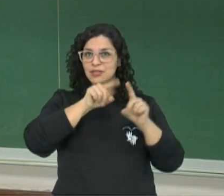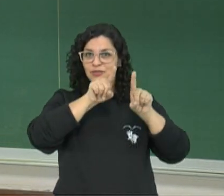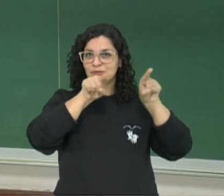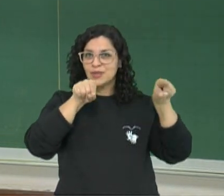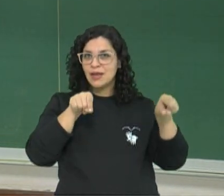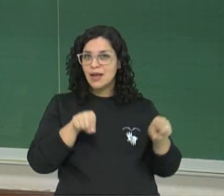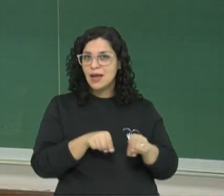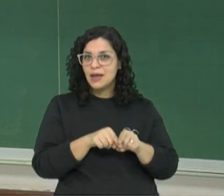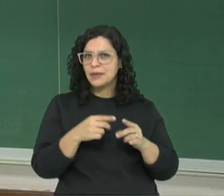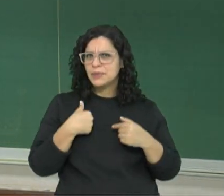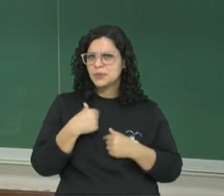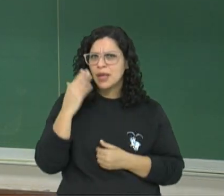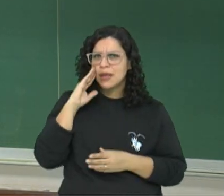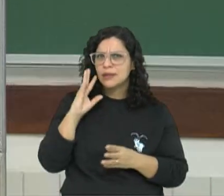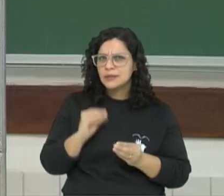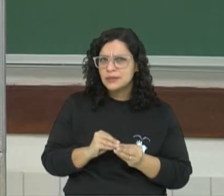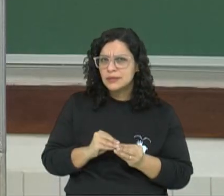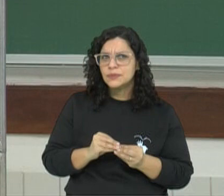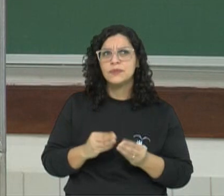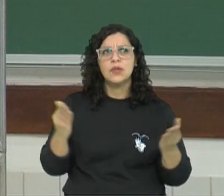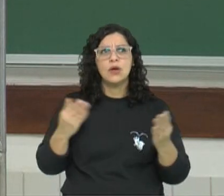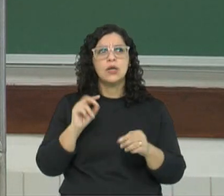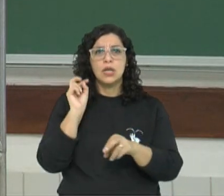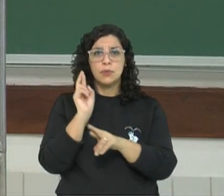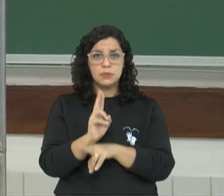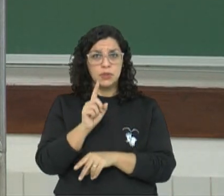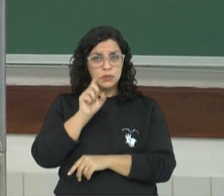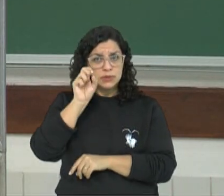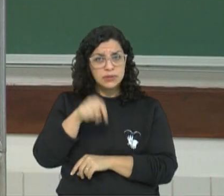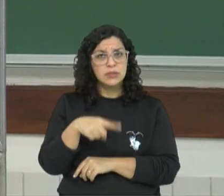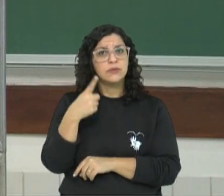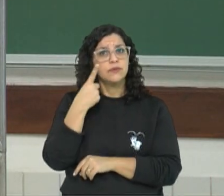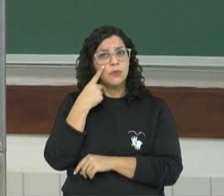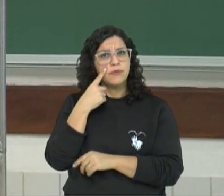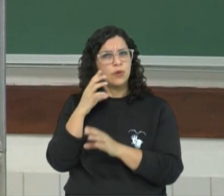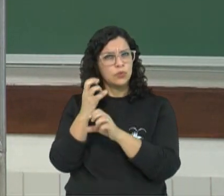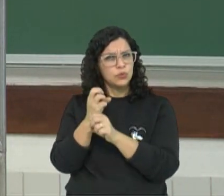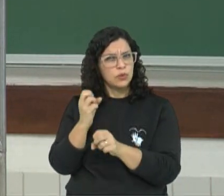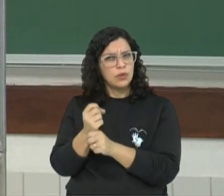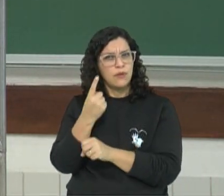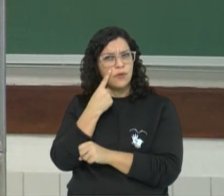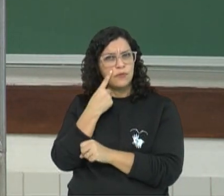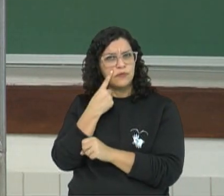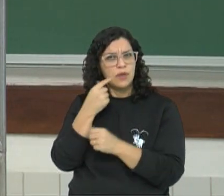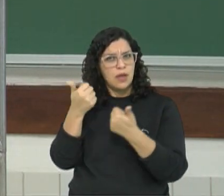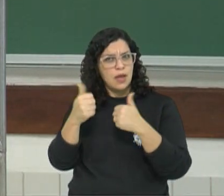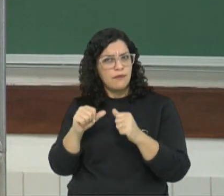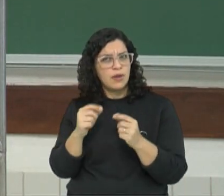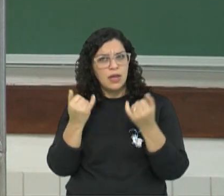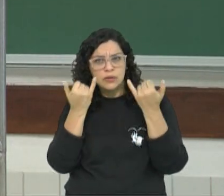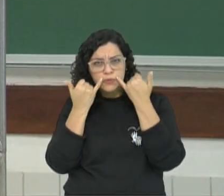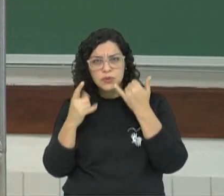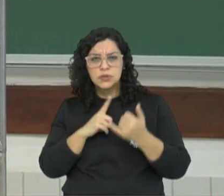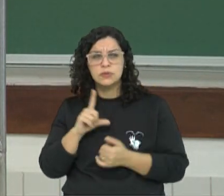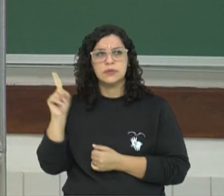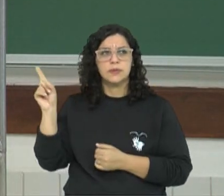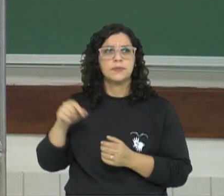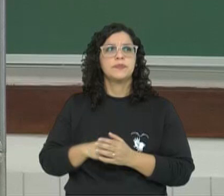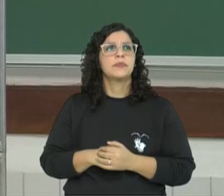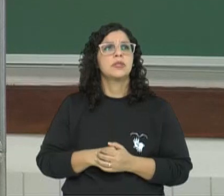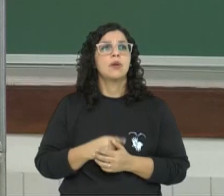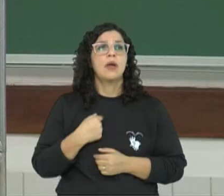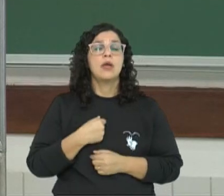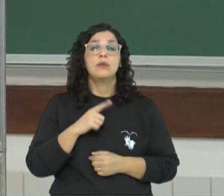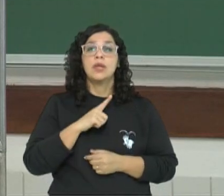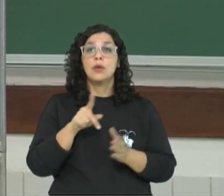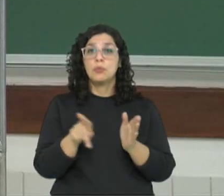Beleza? Entendido essa questão? Espero que sim. Vamos lá agora analisar os dados que a gente tem. O primeiro